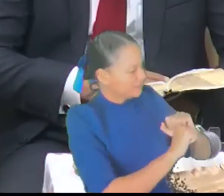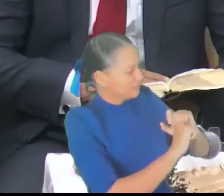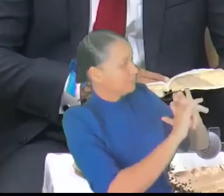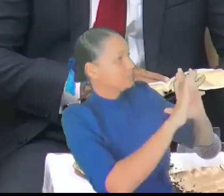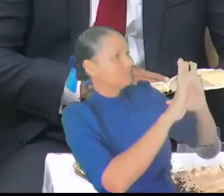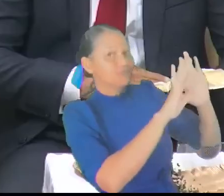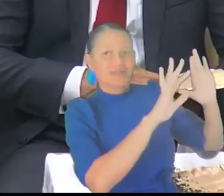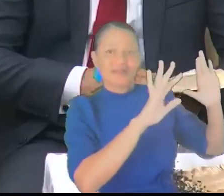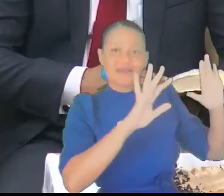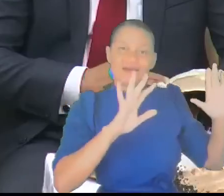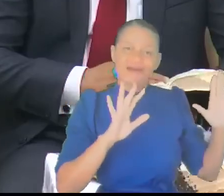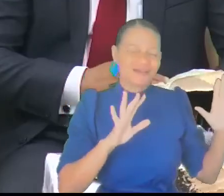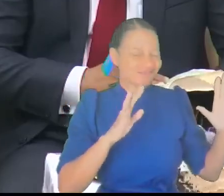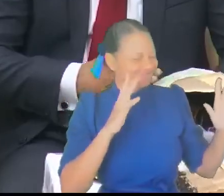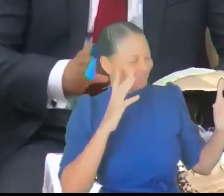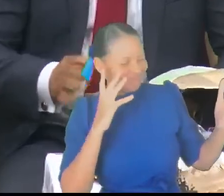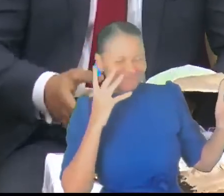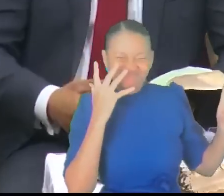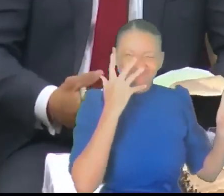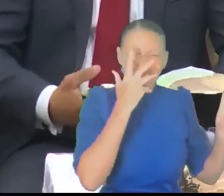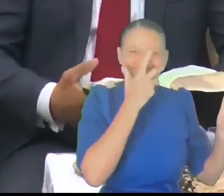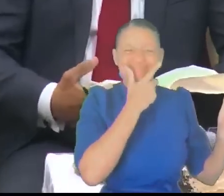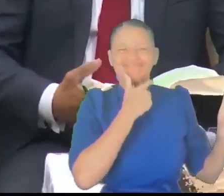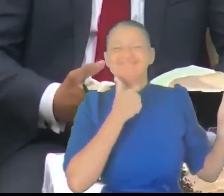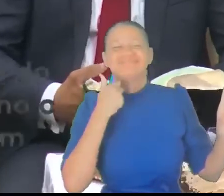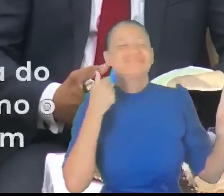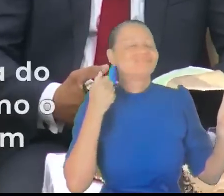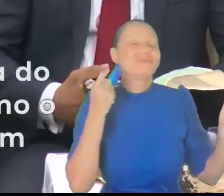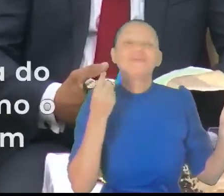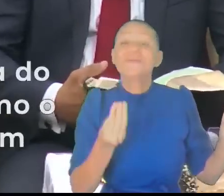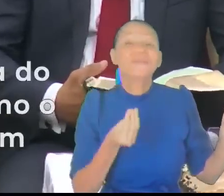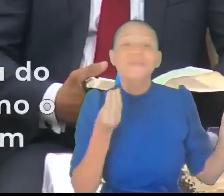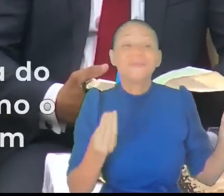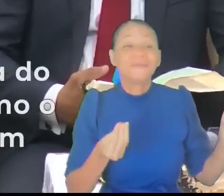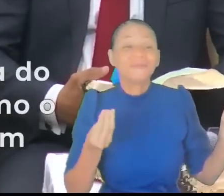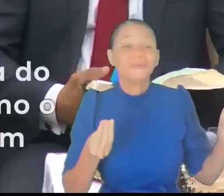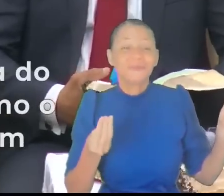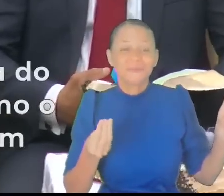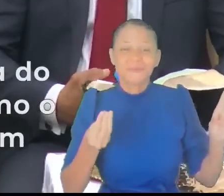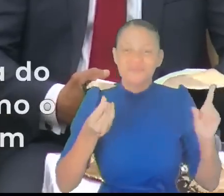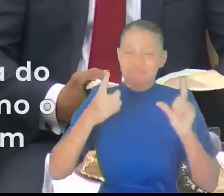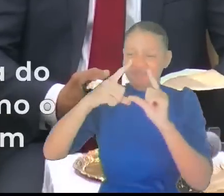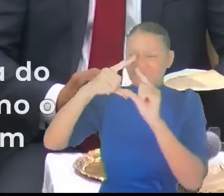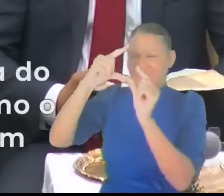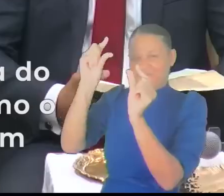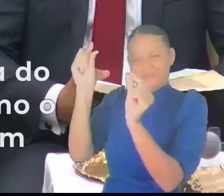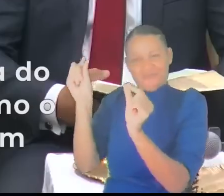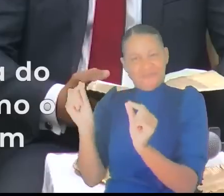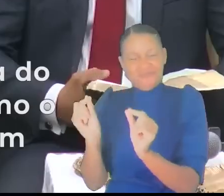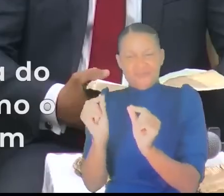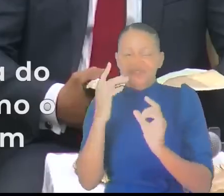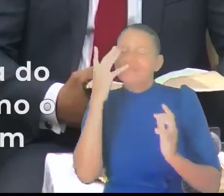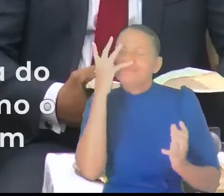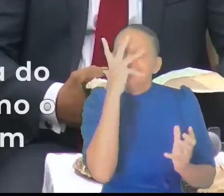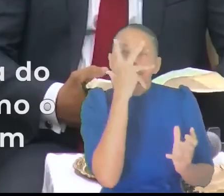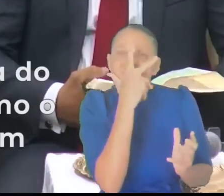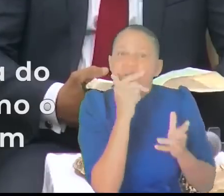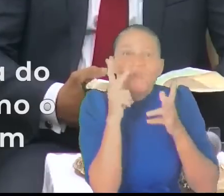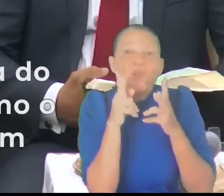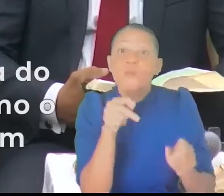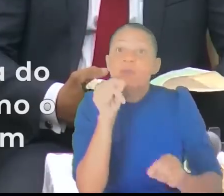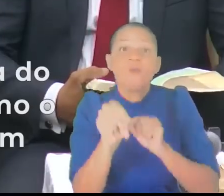diz agora, formosa como o que, meus amados irmãos? A lua. Me ajudem. Formosa como o que, meus